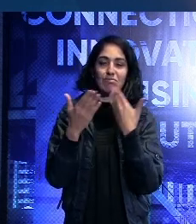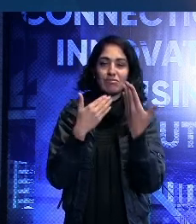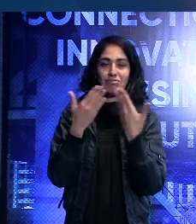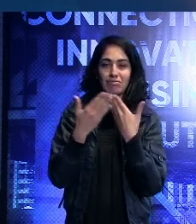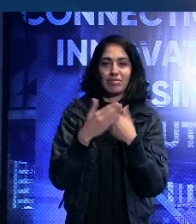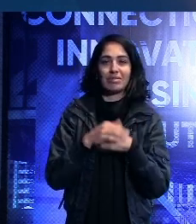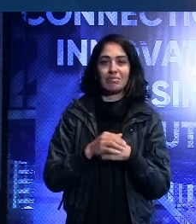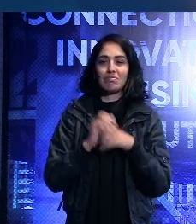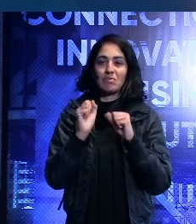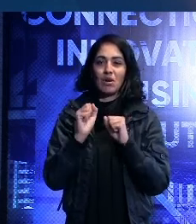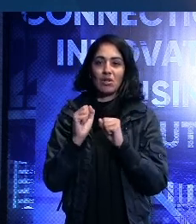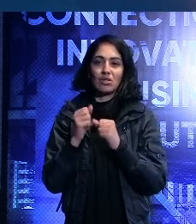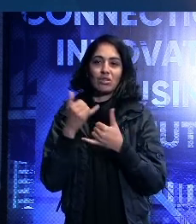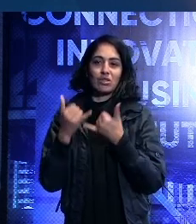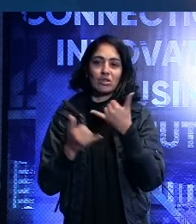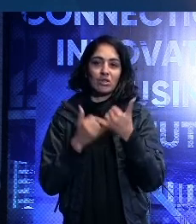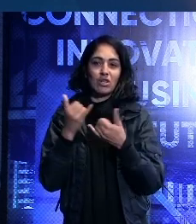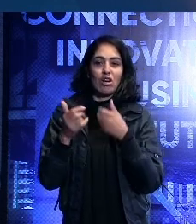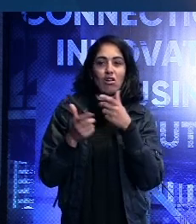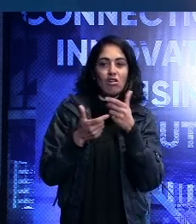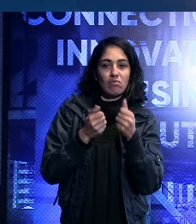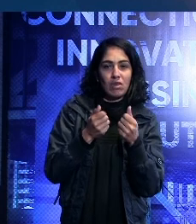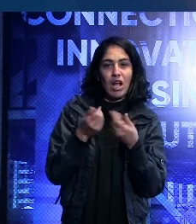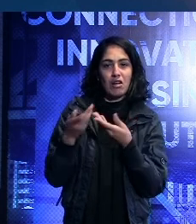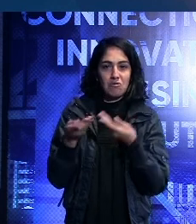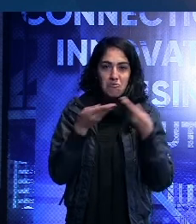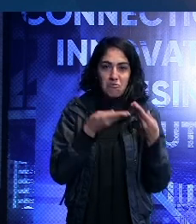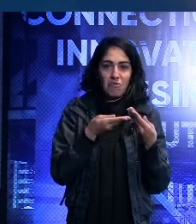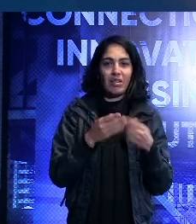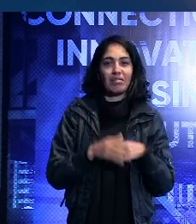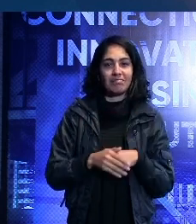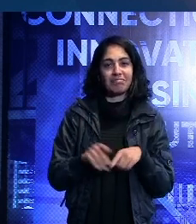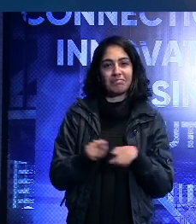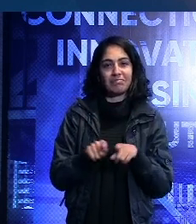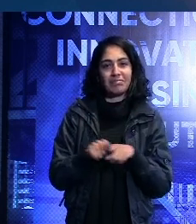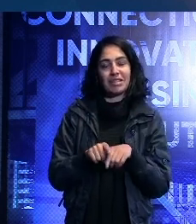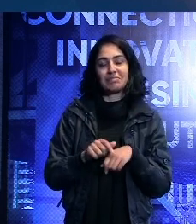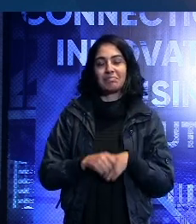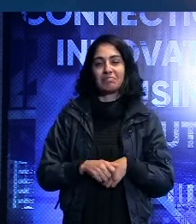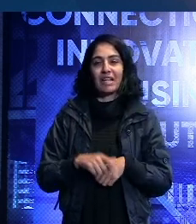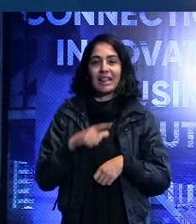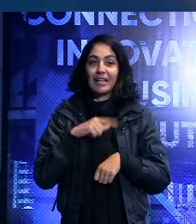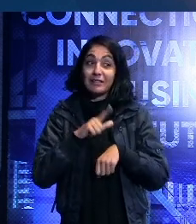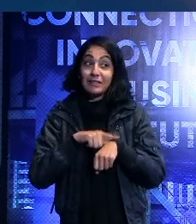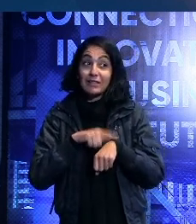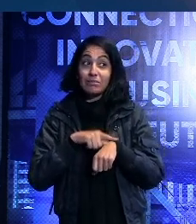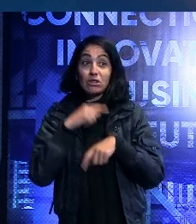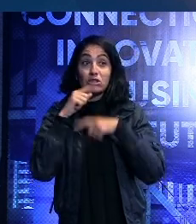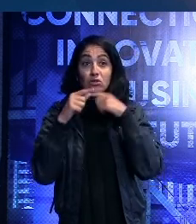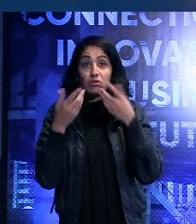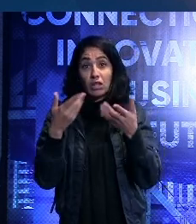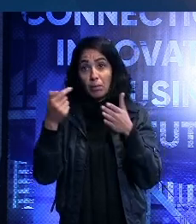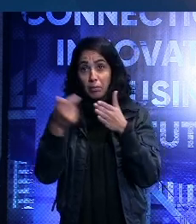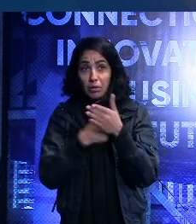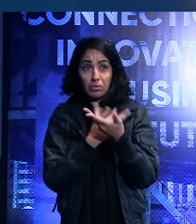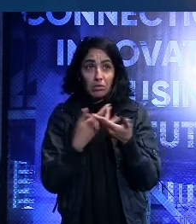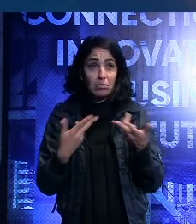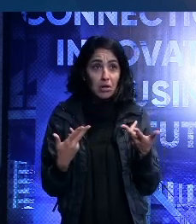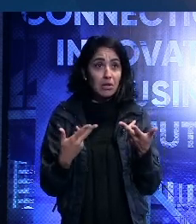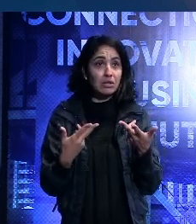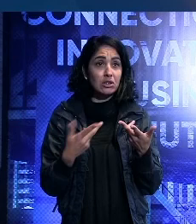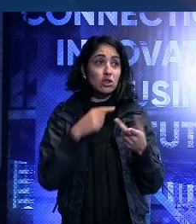convidar. É isso aí. Algumas das empresas que eu passei. E se vocês tiverem dúvidas, a gente tem um tempinho ainda aqui, tem alguns minutinhos. Se tiverem